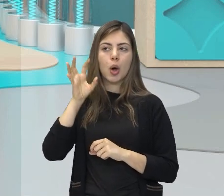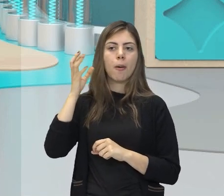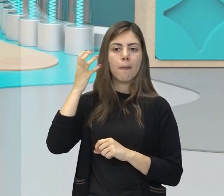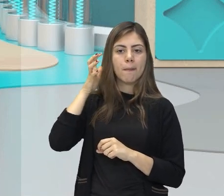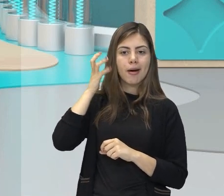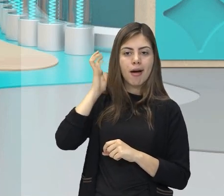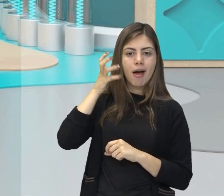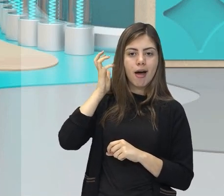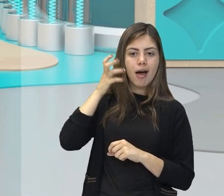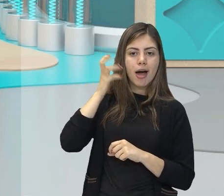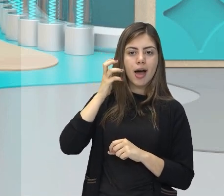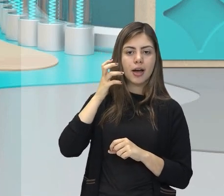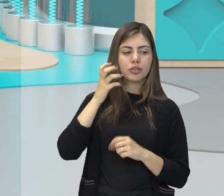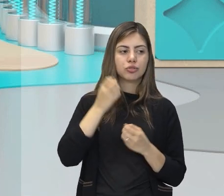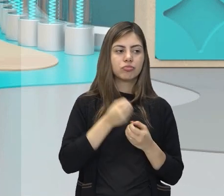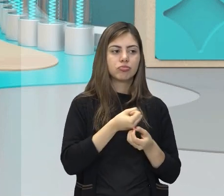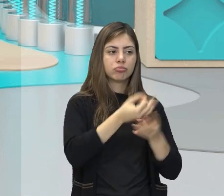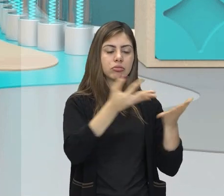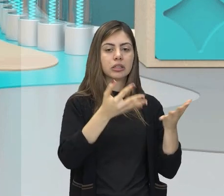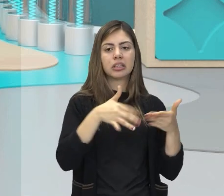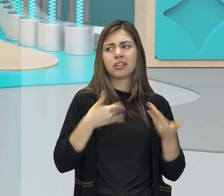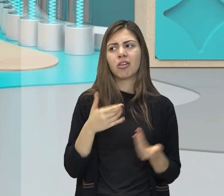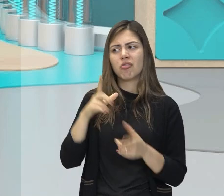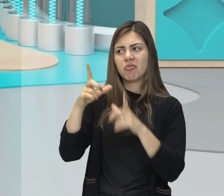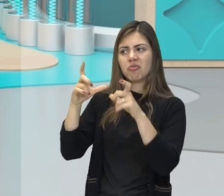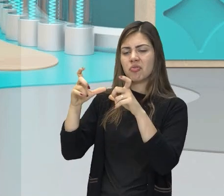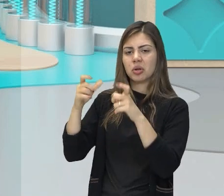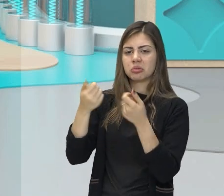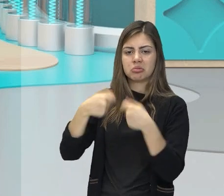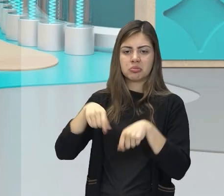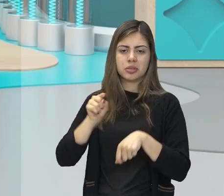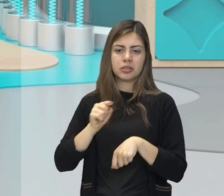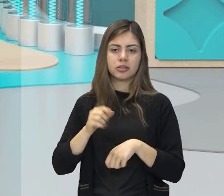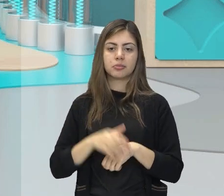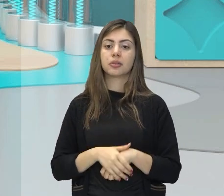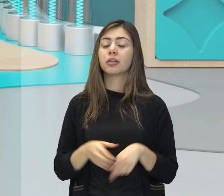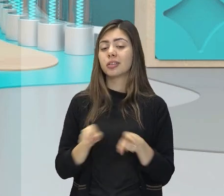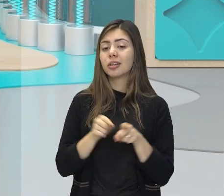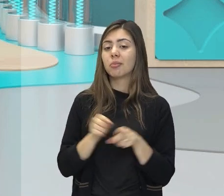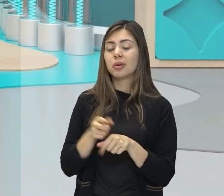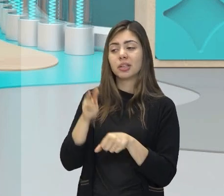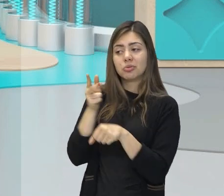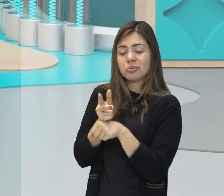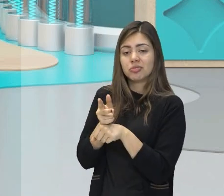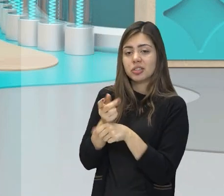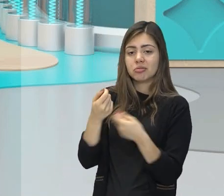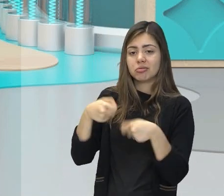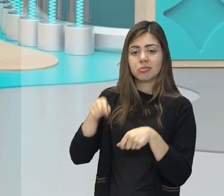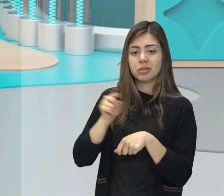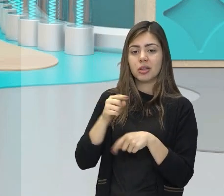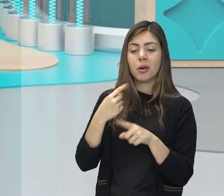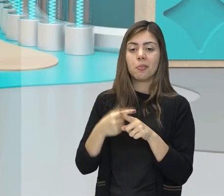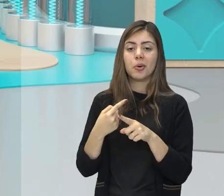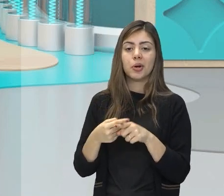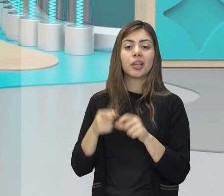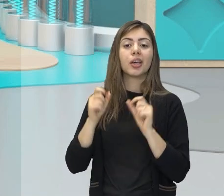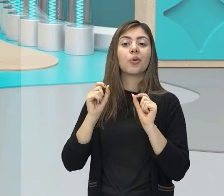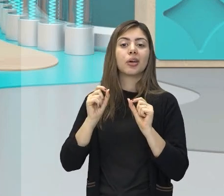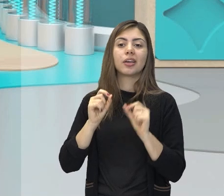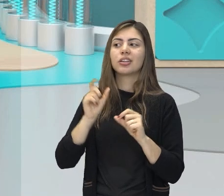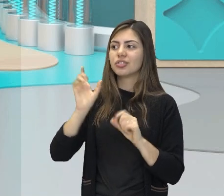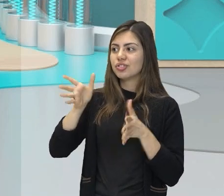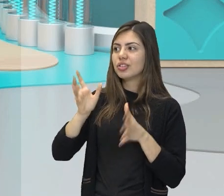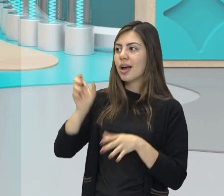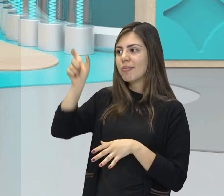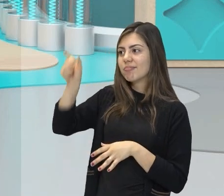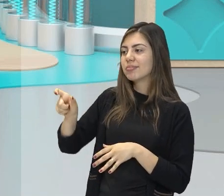é apenas áudio, não vai ter foto. E também do vídeo. Por quê? Porque no vídeo o entrevistado estará aparecendo a